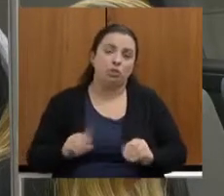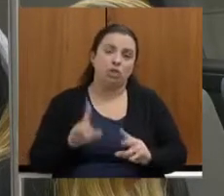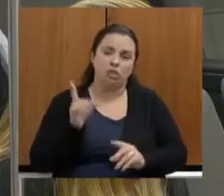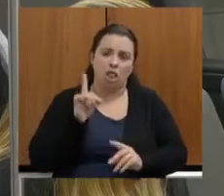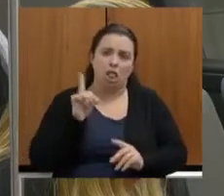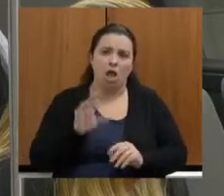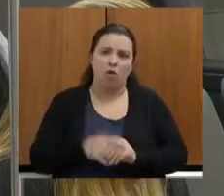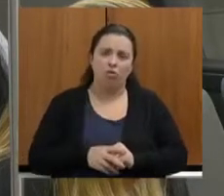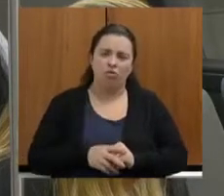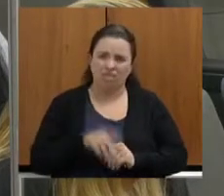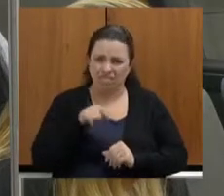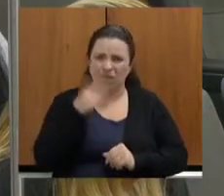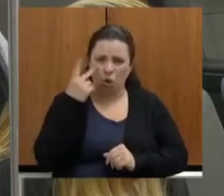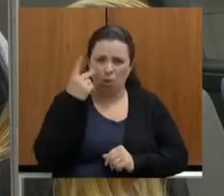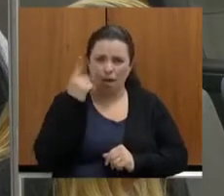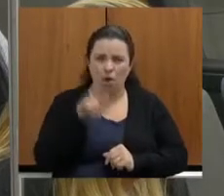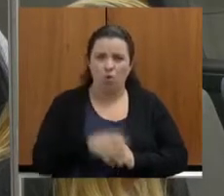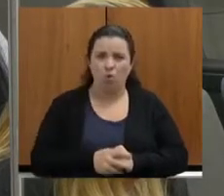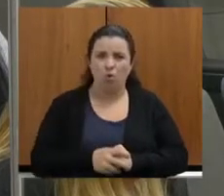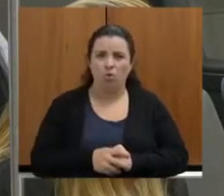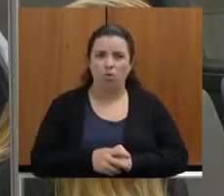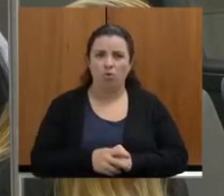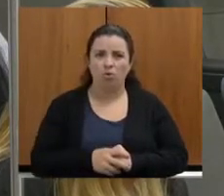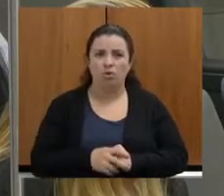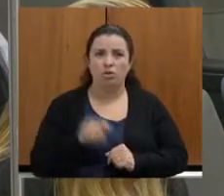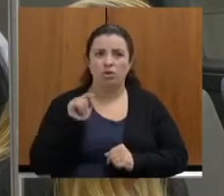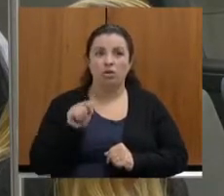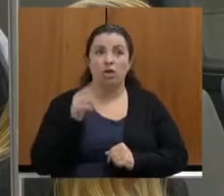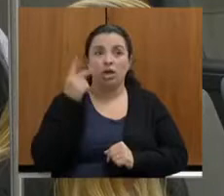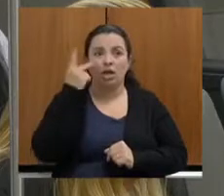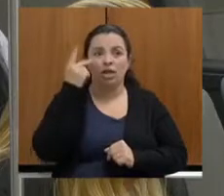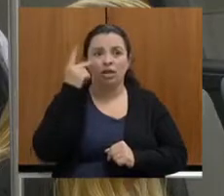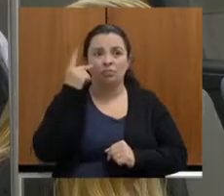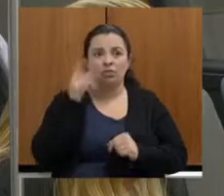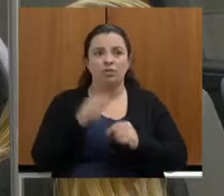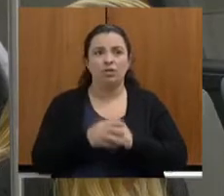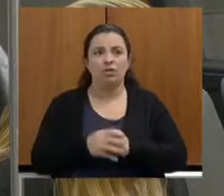isso é normal não é